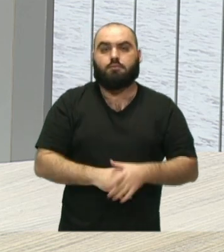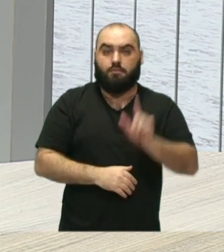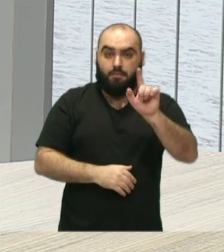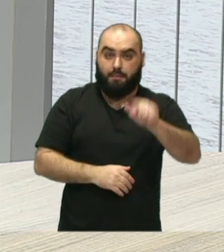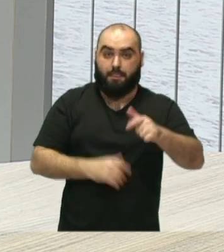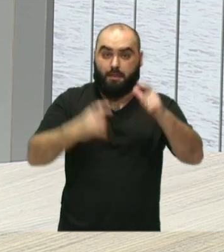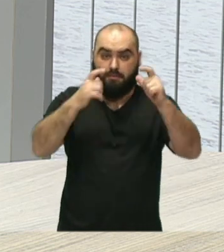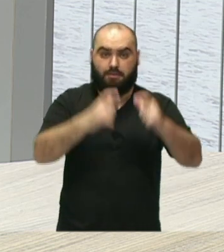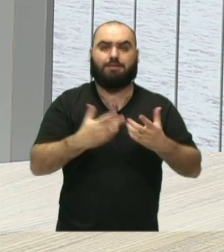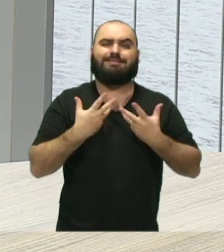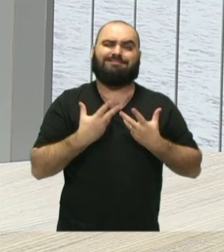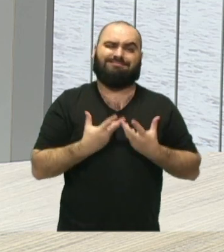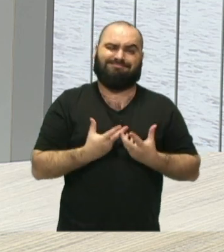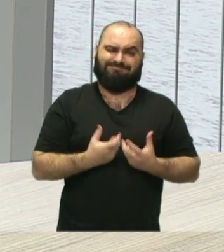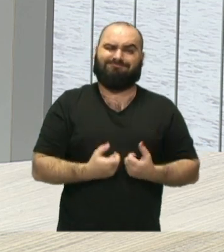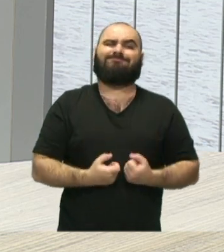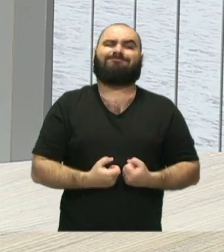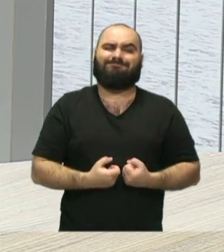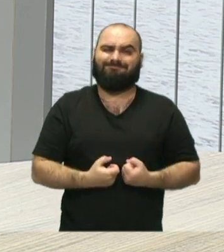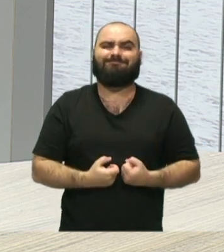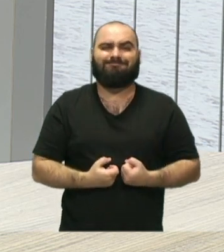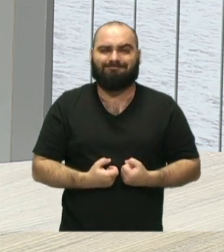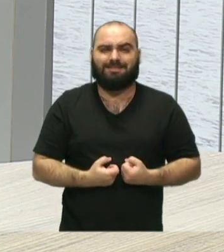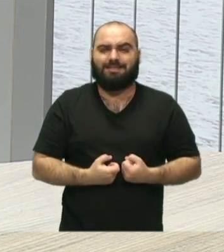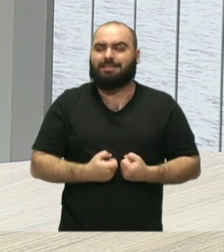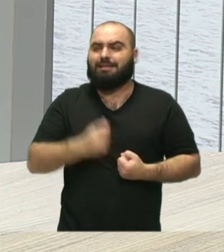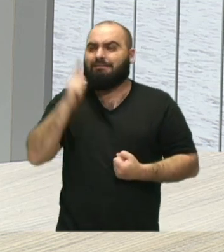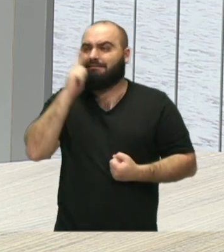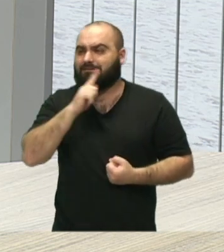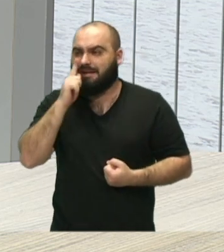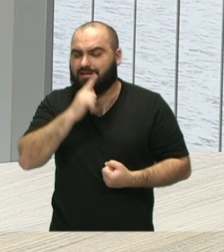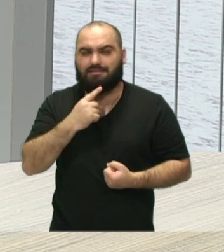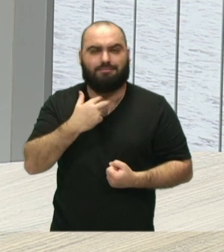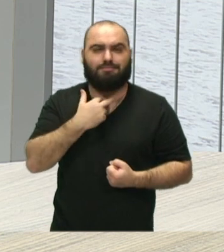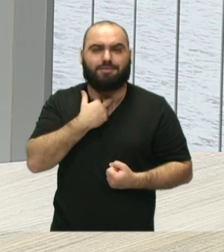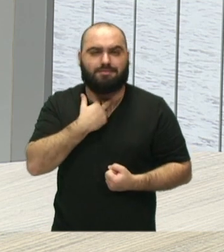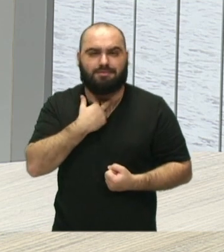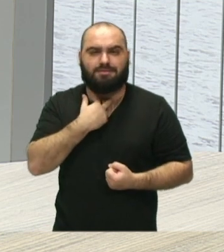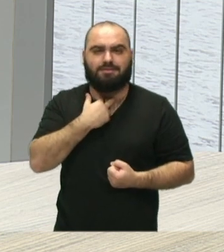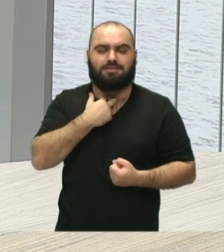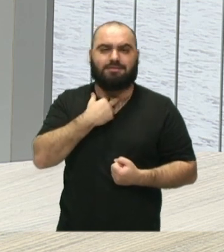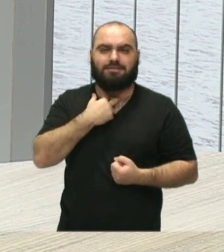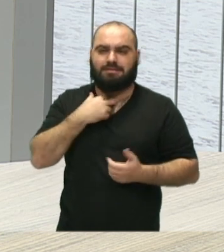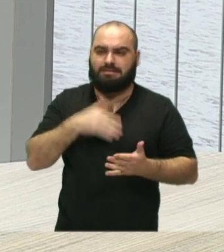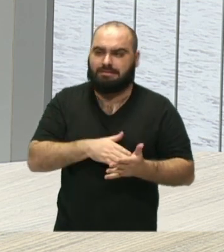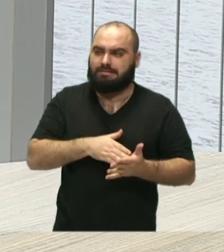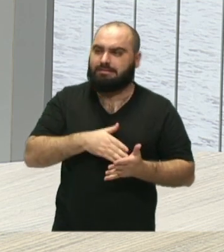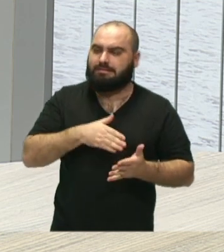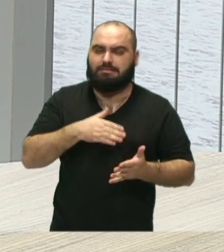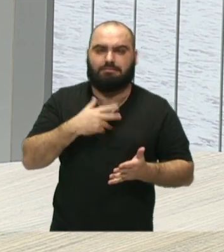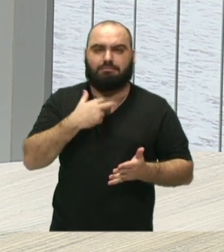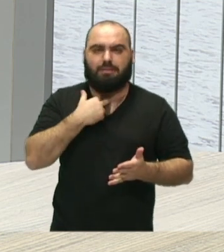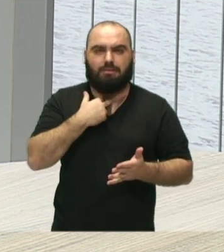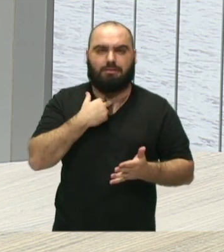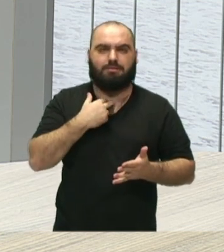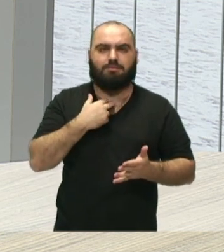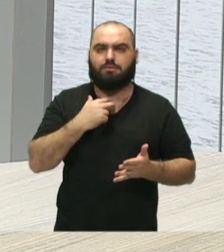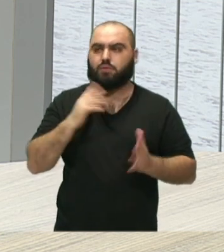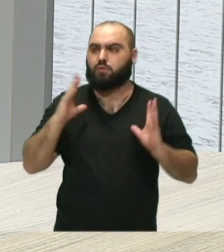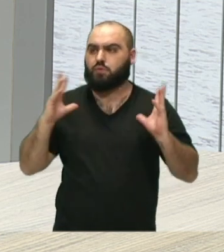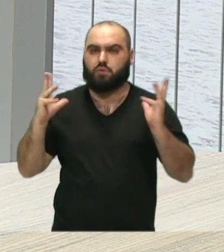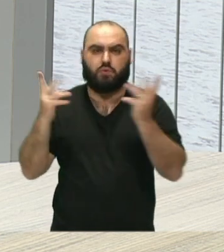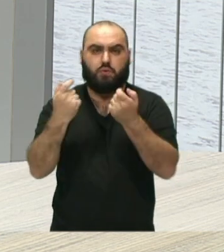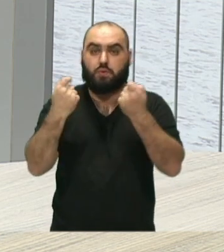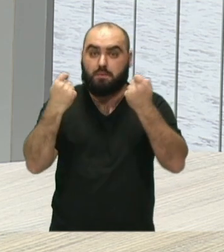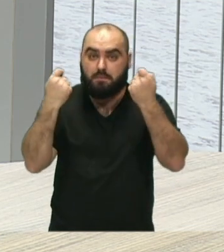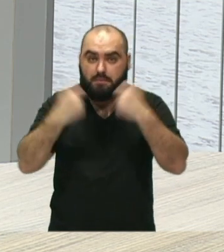lugar de cansaço, porque você não se permite falhar, não arrisca tanto, né? Passa a vida sendo tudo o que você precisa ser e